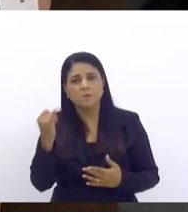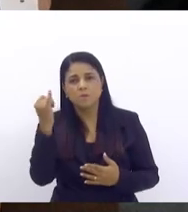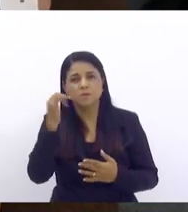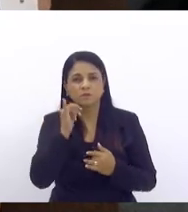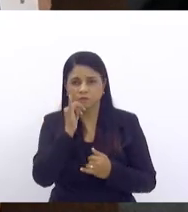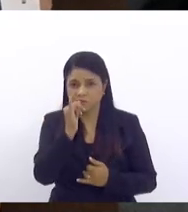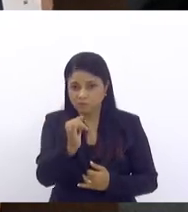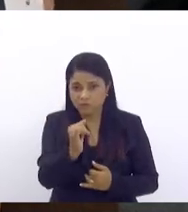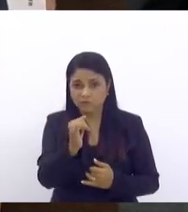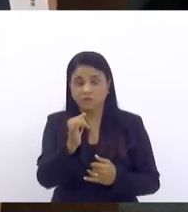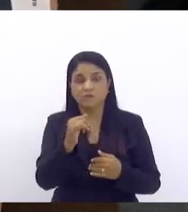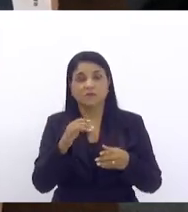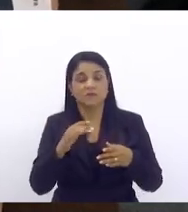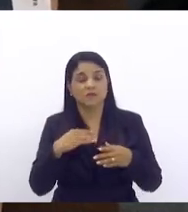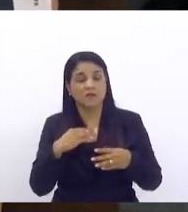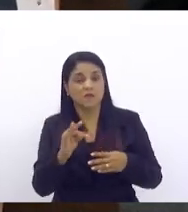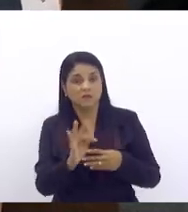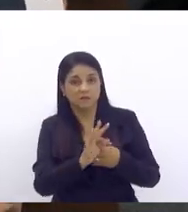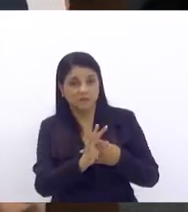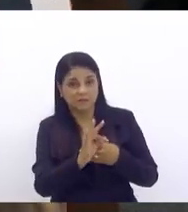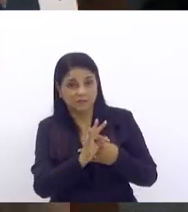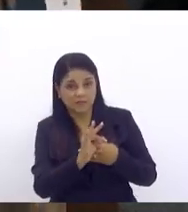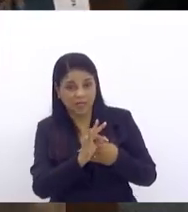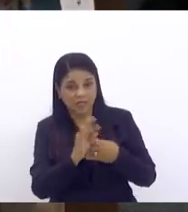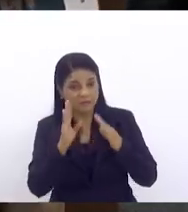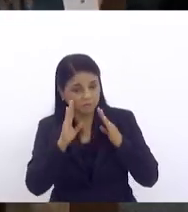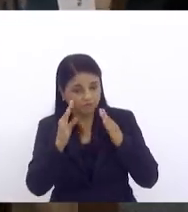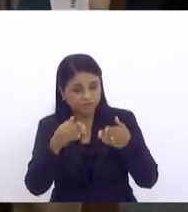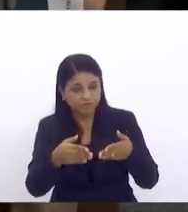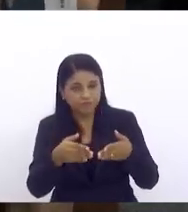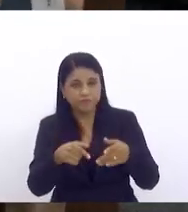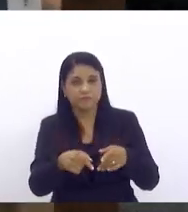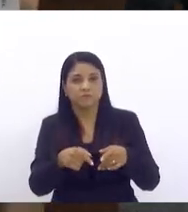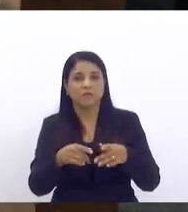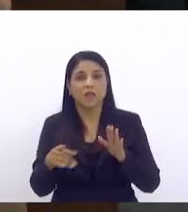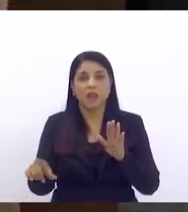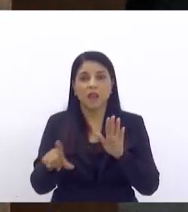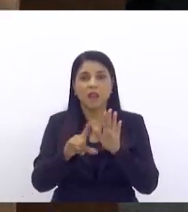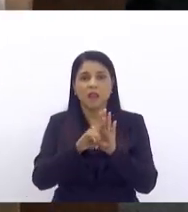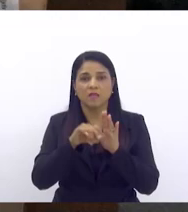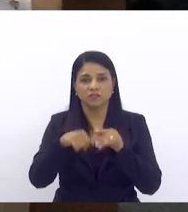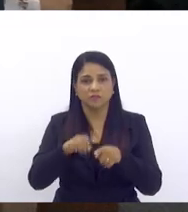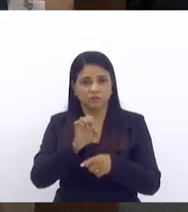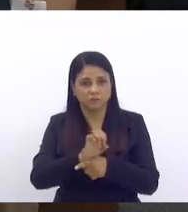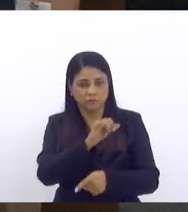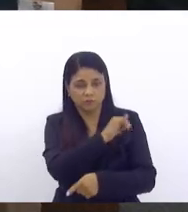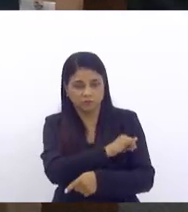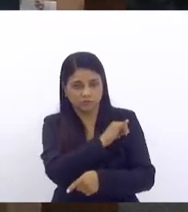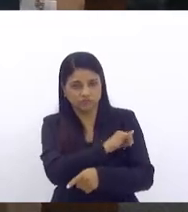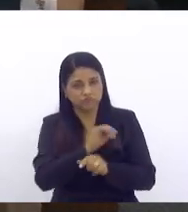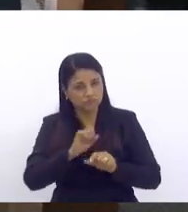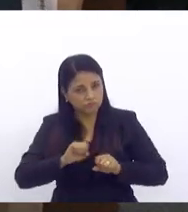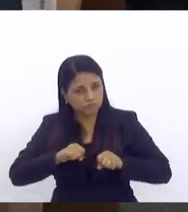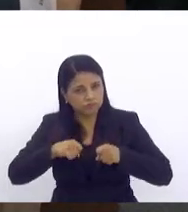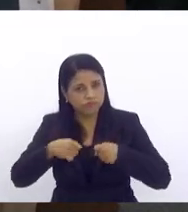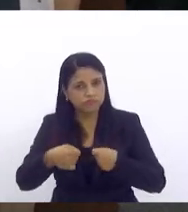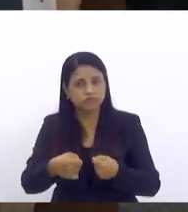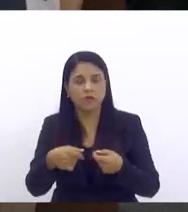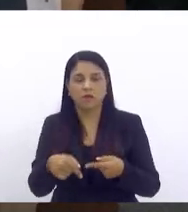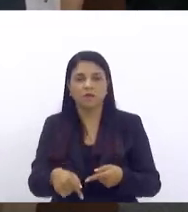essa assistência técnica, que hoje já é lei no Estado do Rio de Janeiro, por força do trabalho desta casa e de muitos